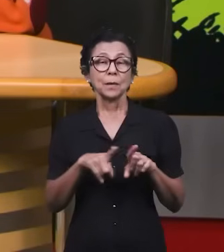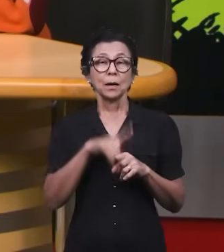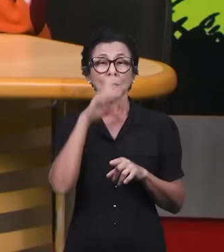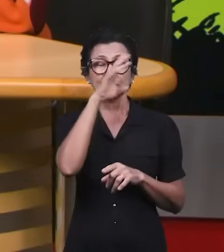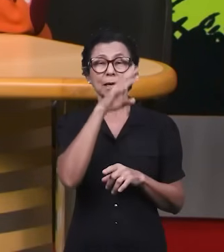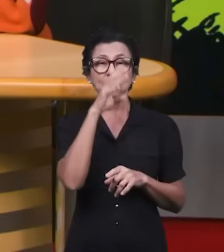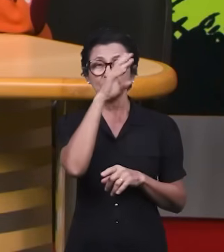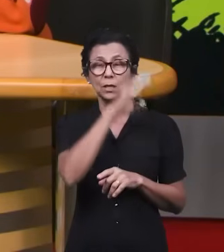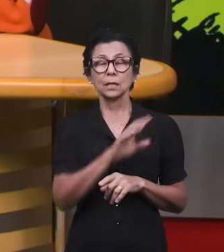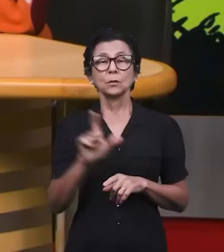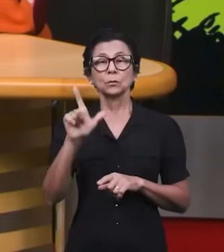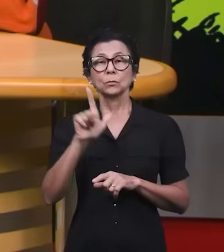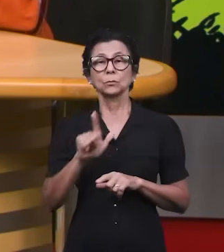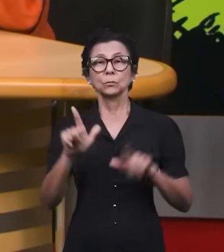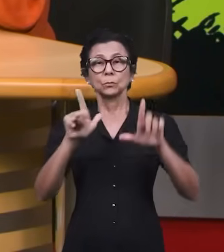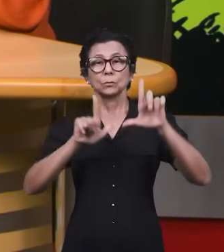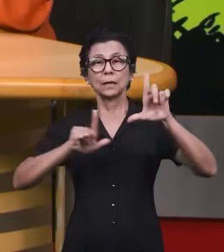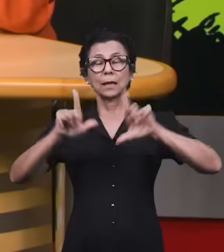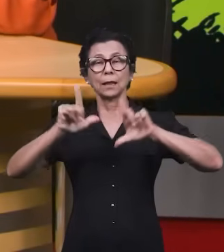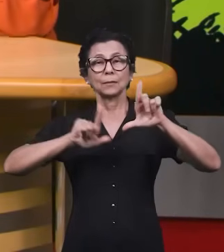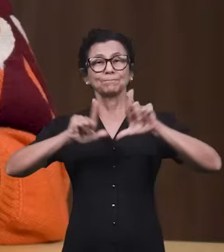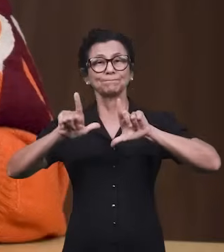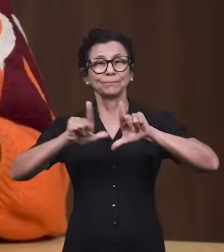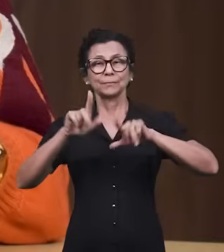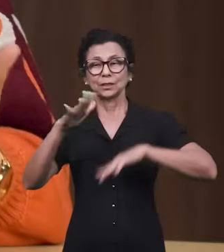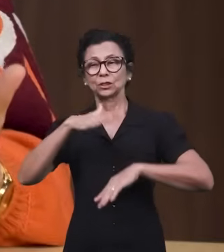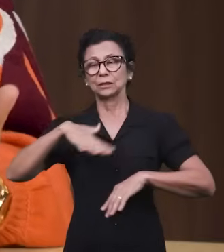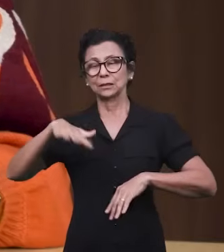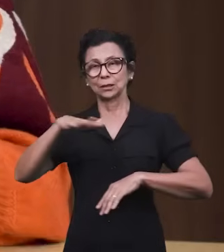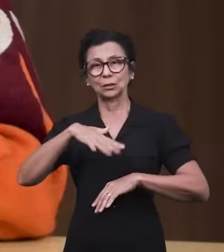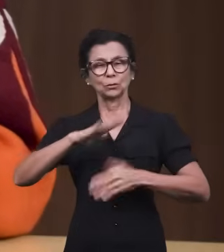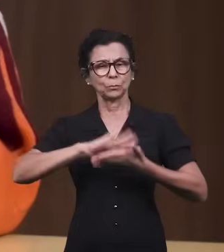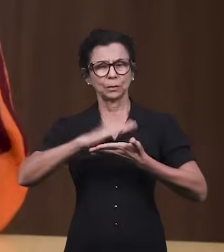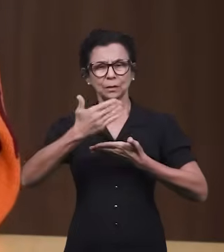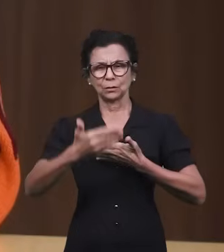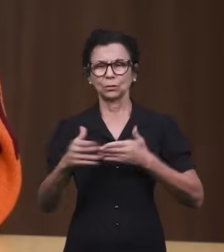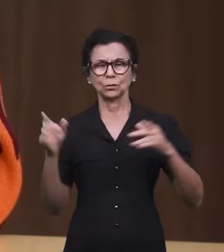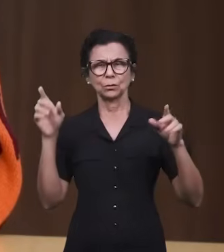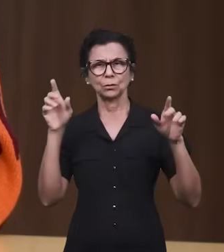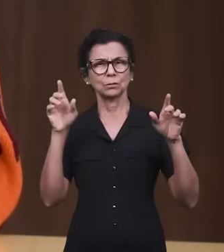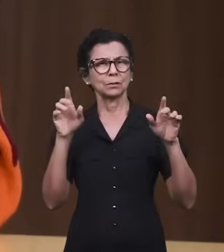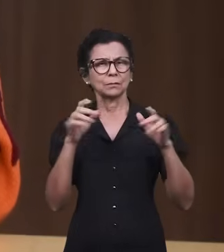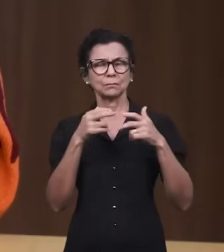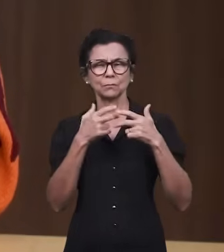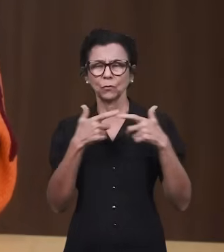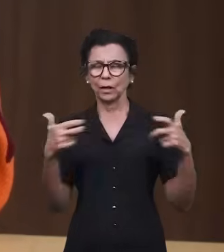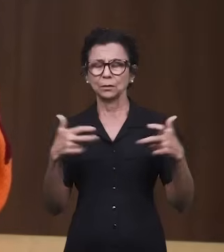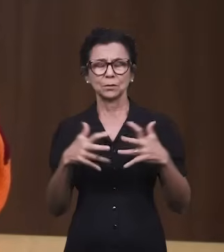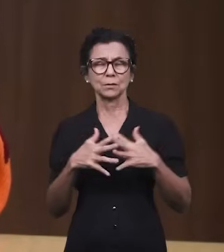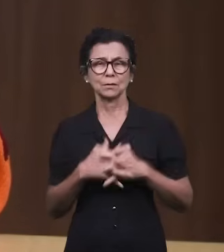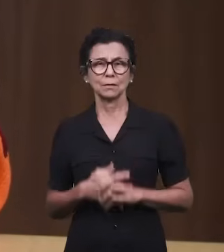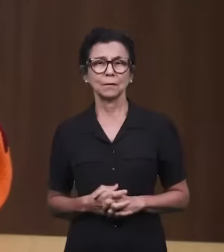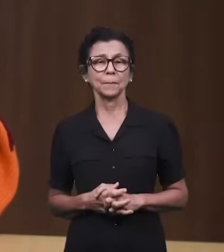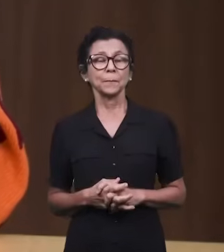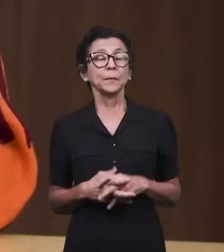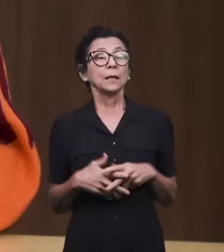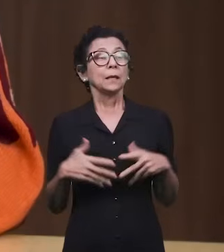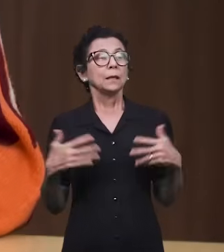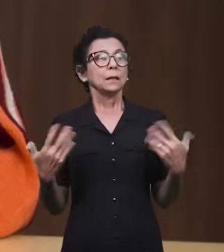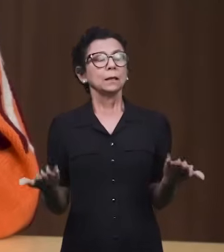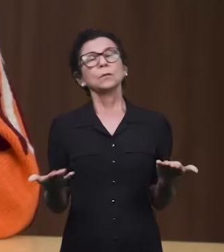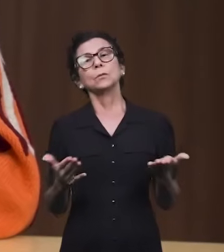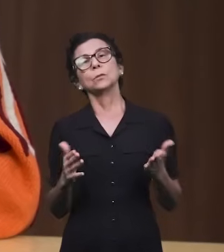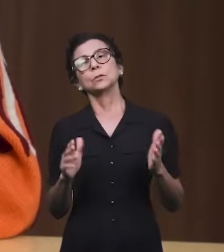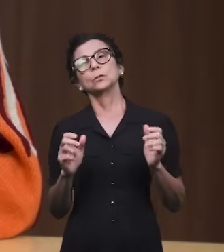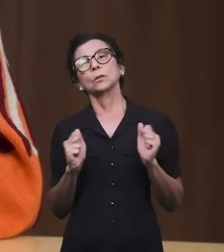mais importante, né? Isso está posto, tem acontecido, mas como restaurar? Que atitudes práticas nós